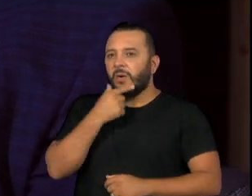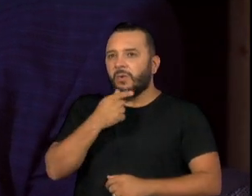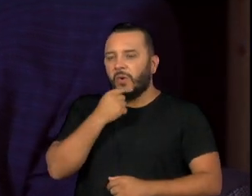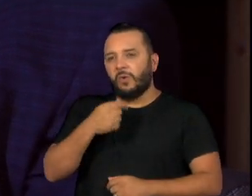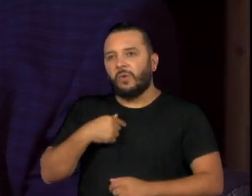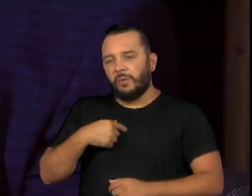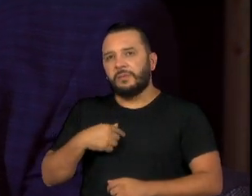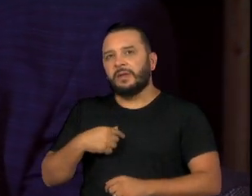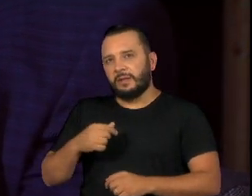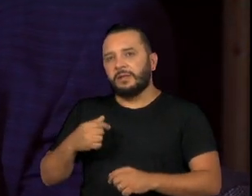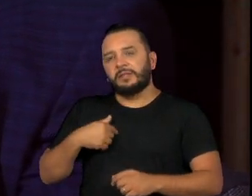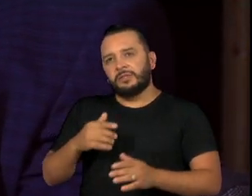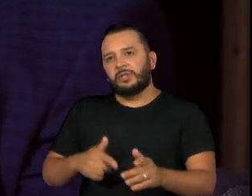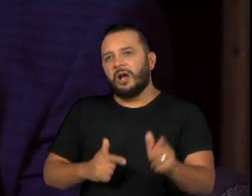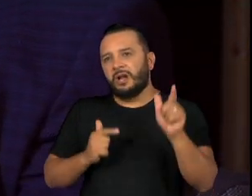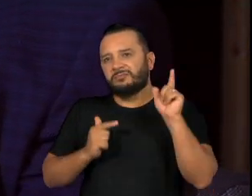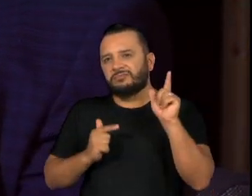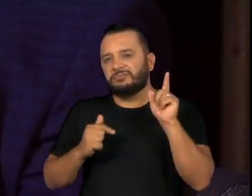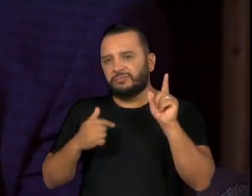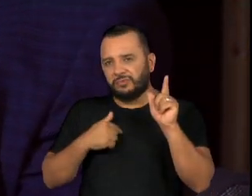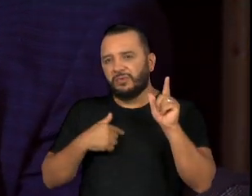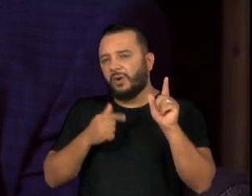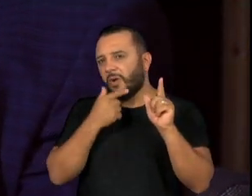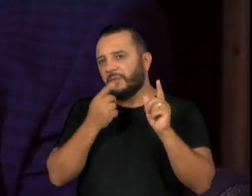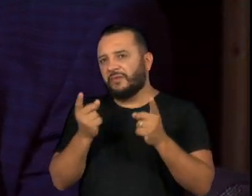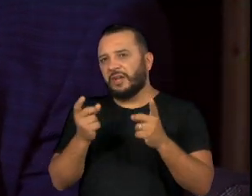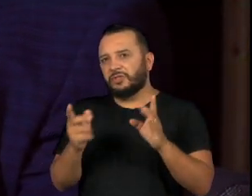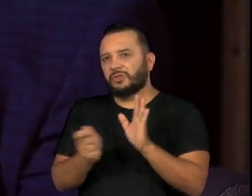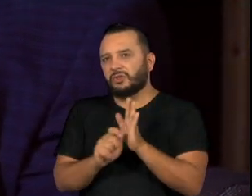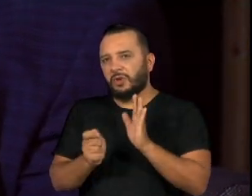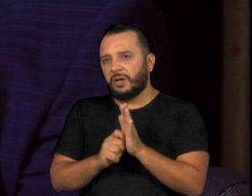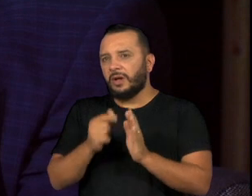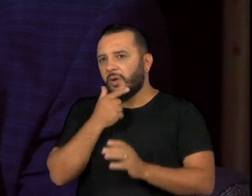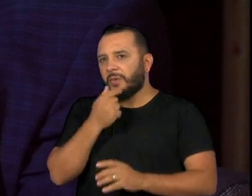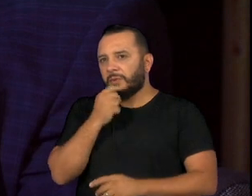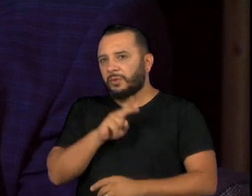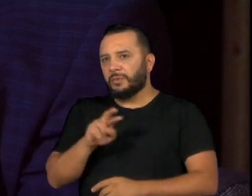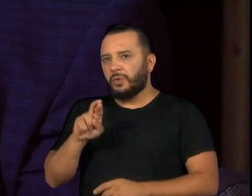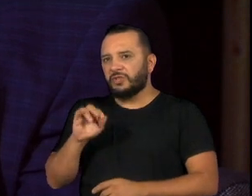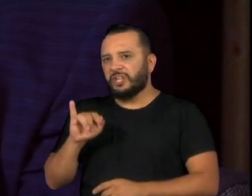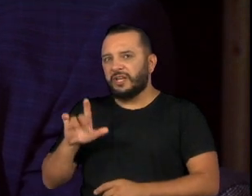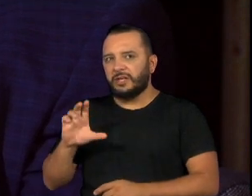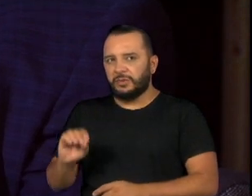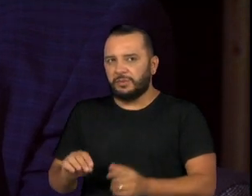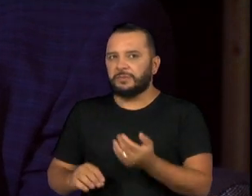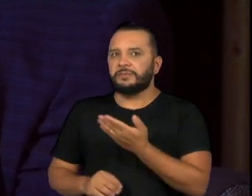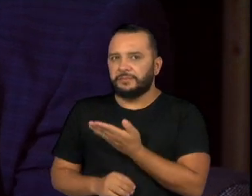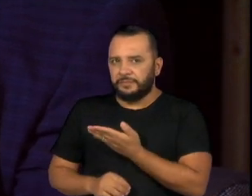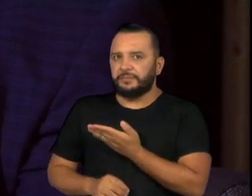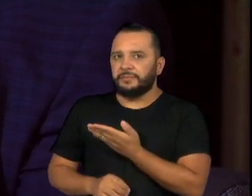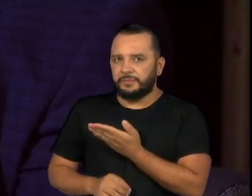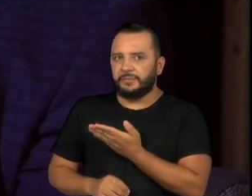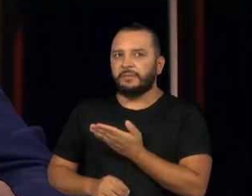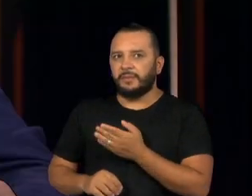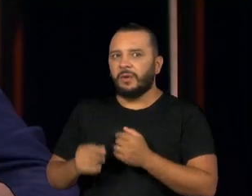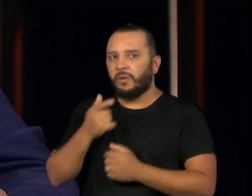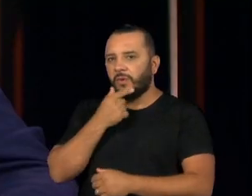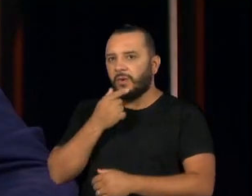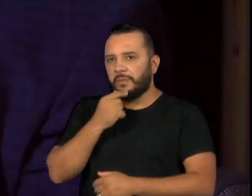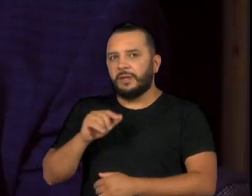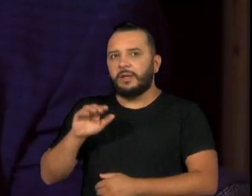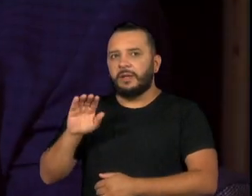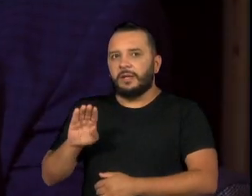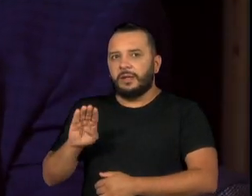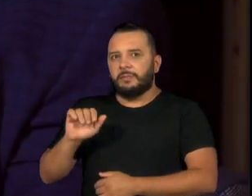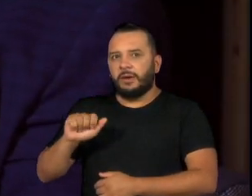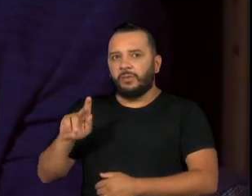traficante chamado Rogério lengruber é o bagulhão bom e o que é uma rainha